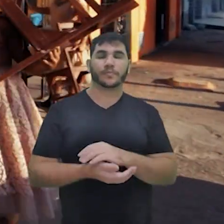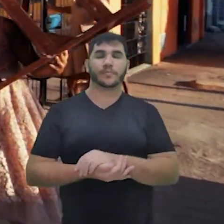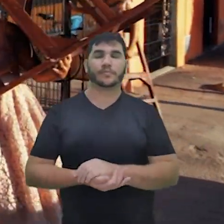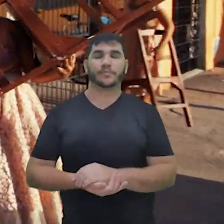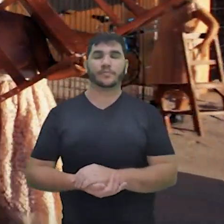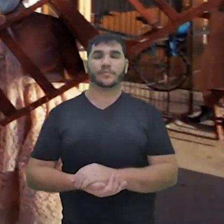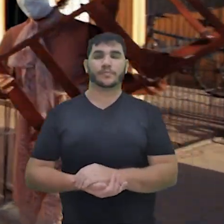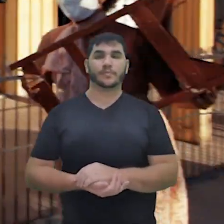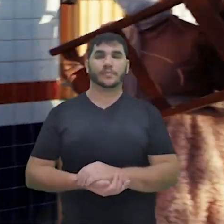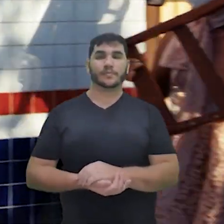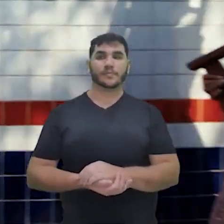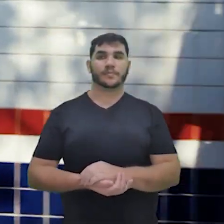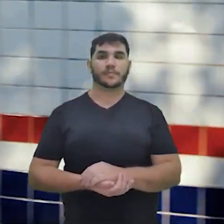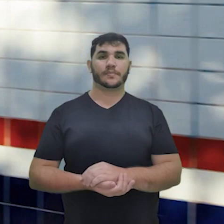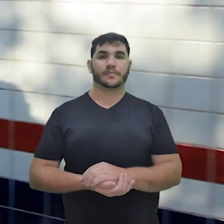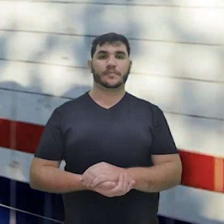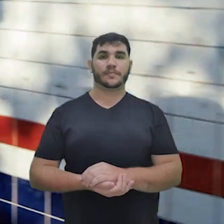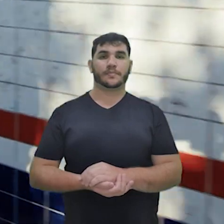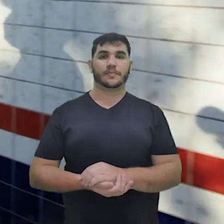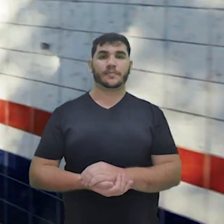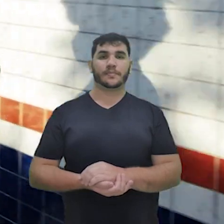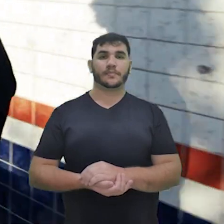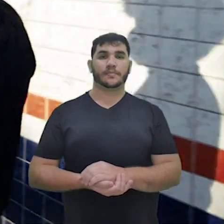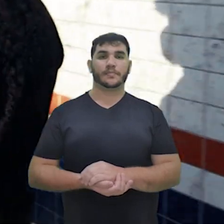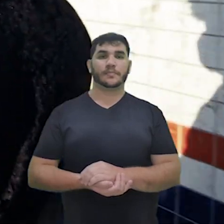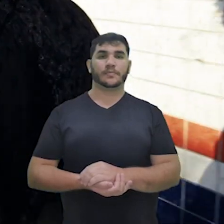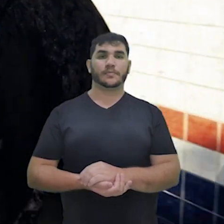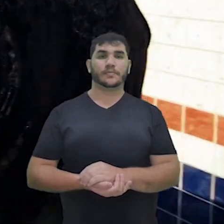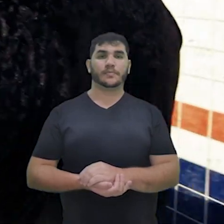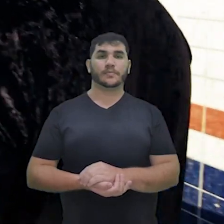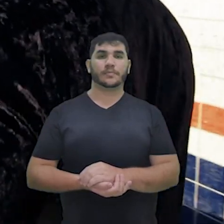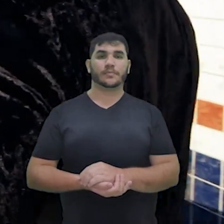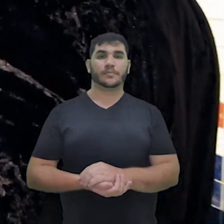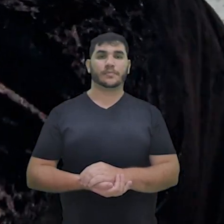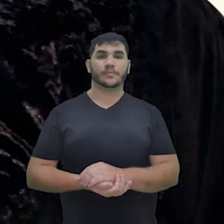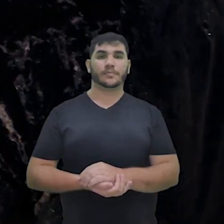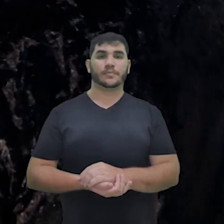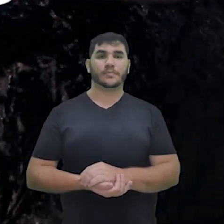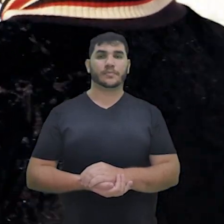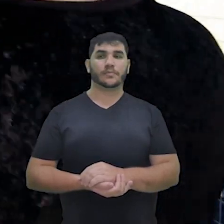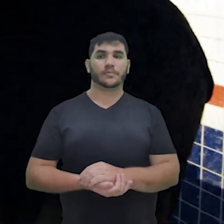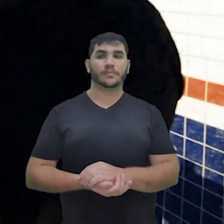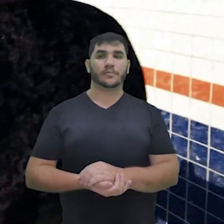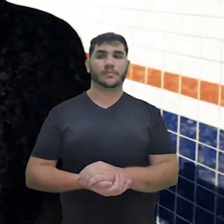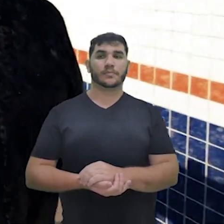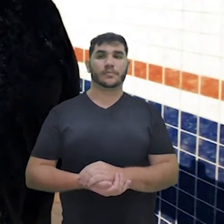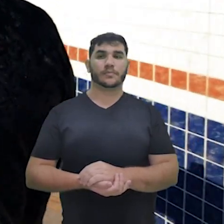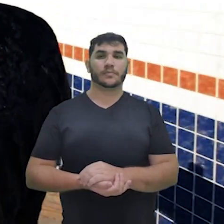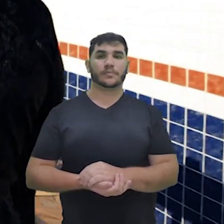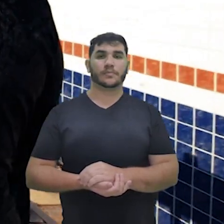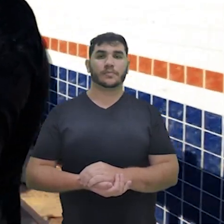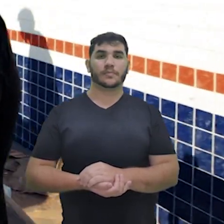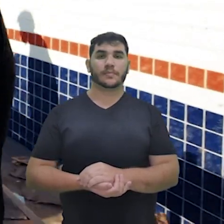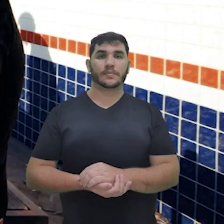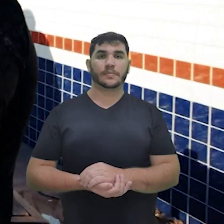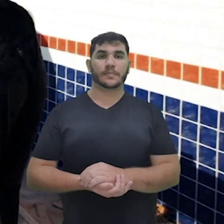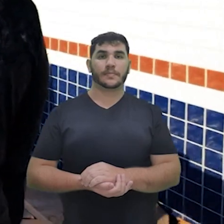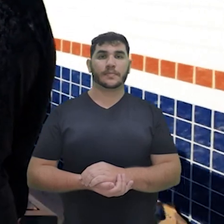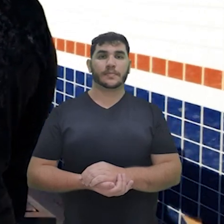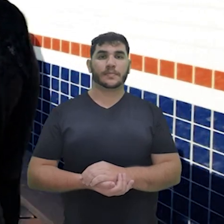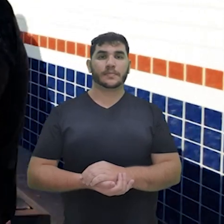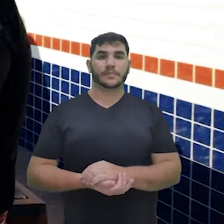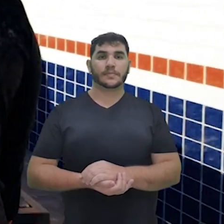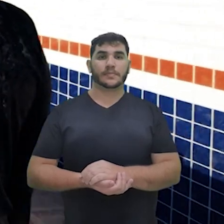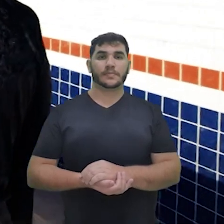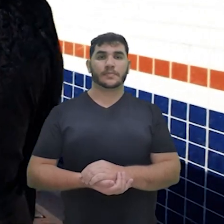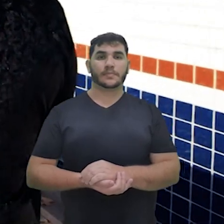De roupas escuras, saem da sede, carregam uma mesa de madeira. Amanda e Nayana estão de vestido rosa, carregam duas cadeiras de madeira. Todos